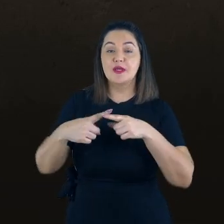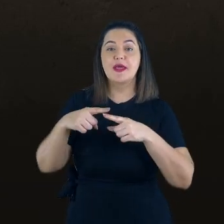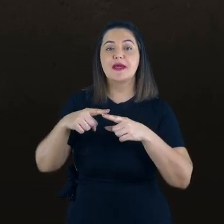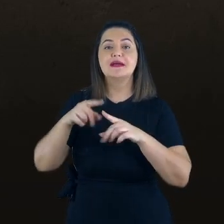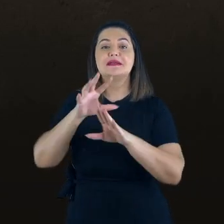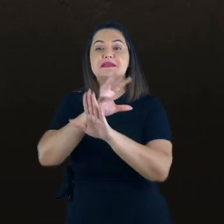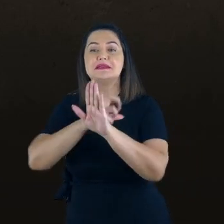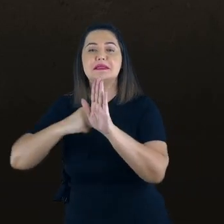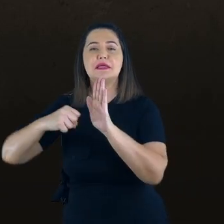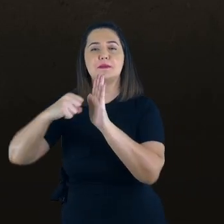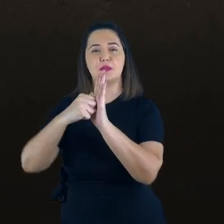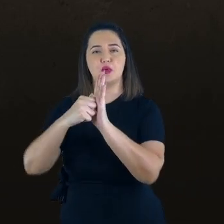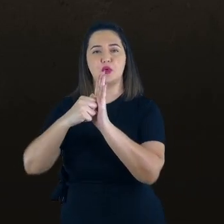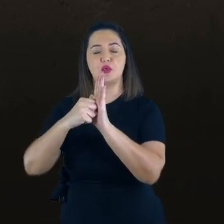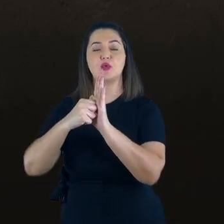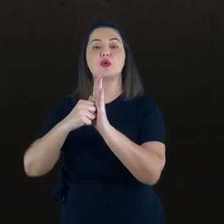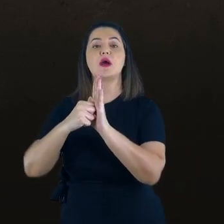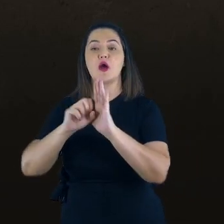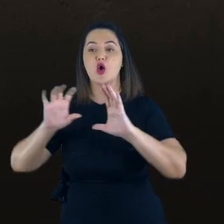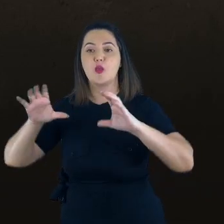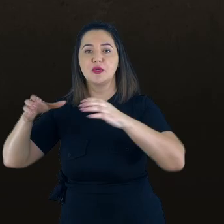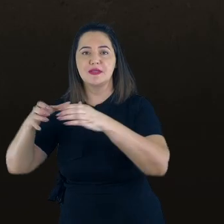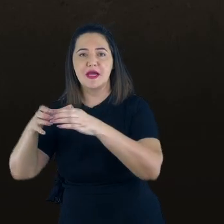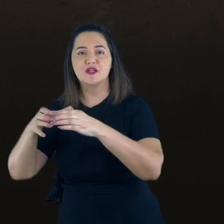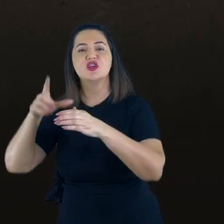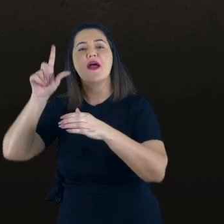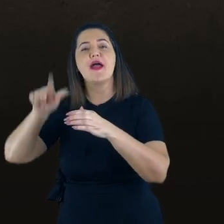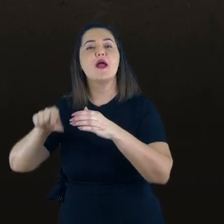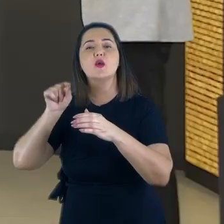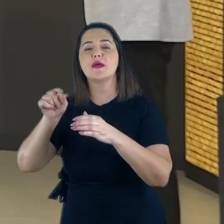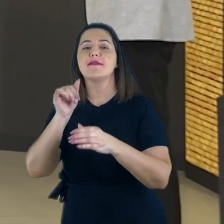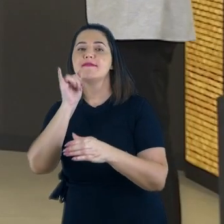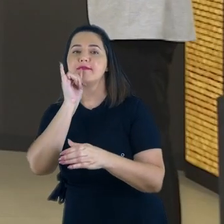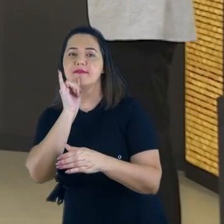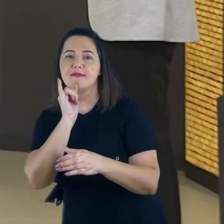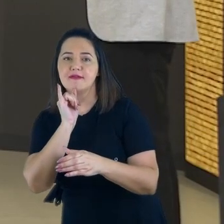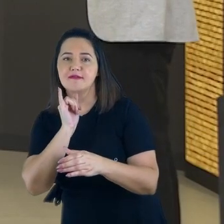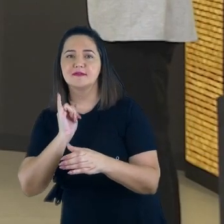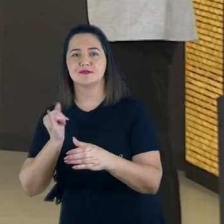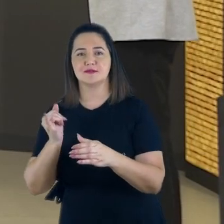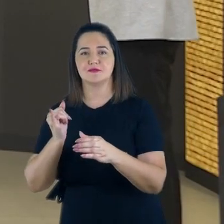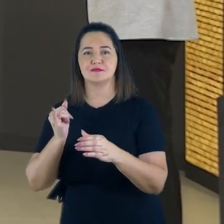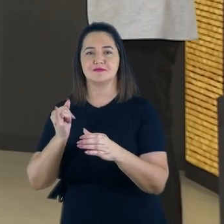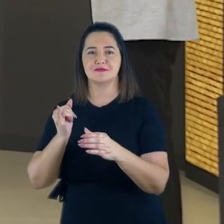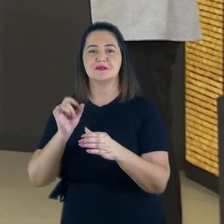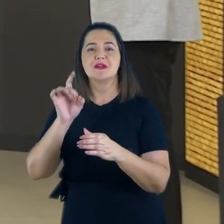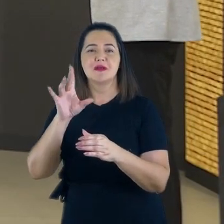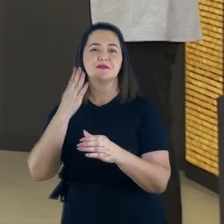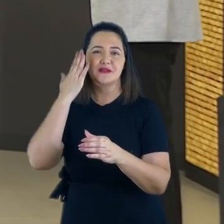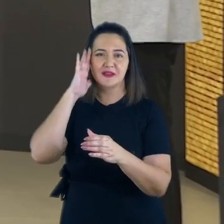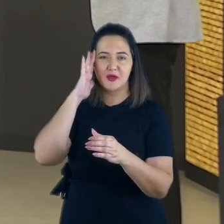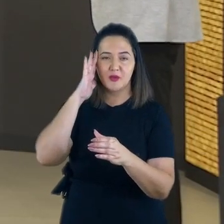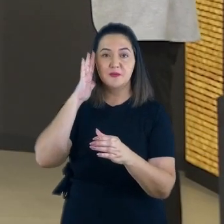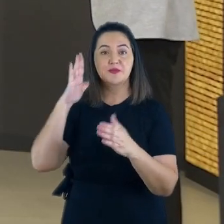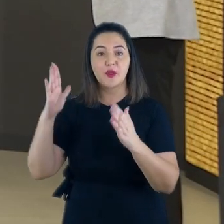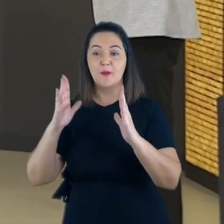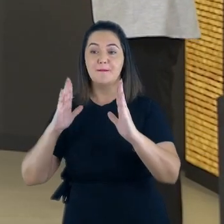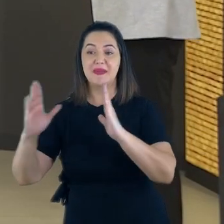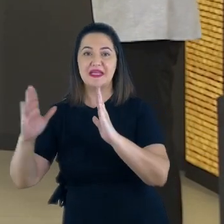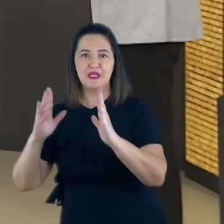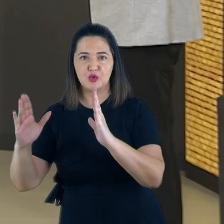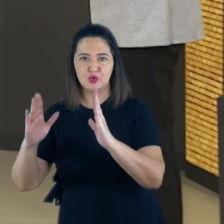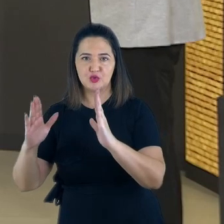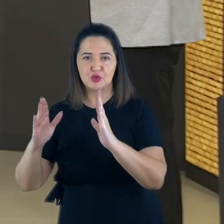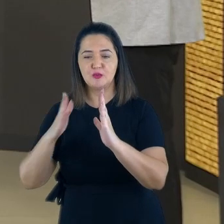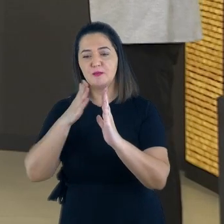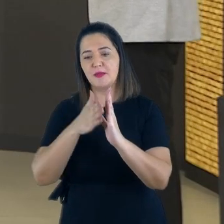ou império está em miniatura, a adequação simbólica exige que os períodos